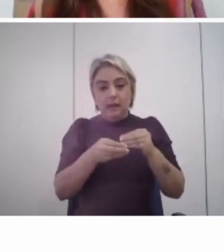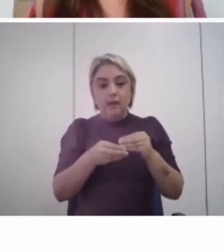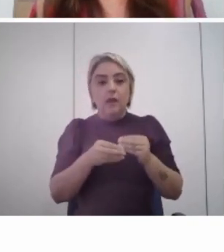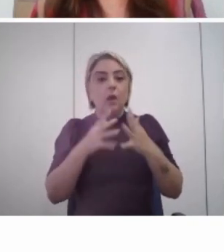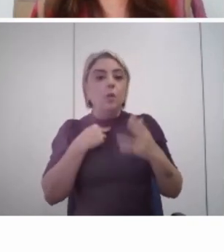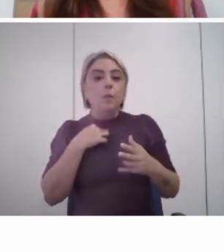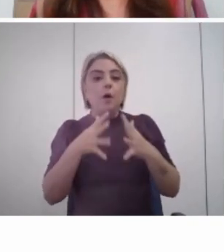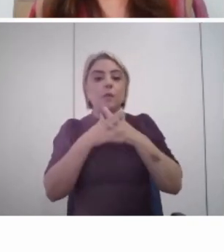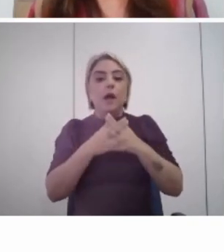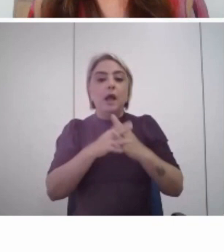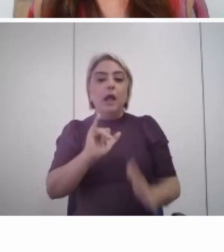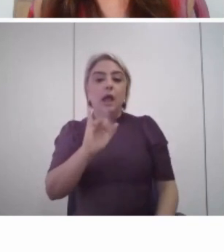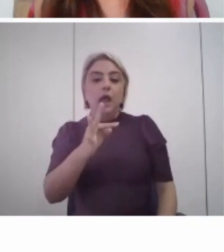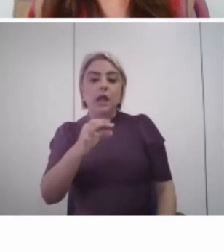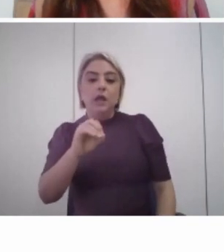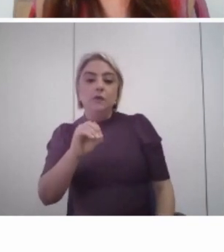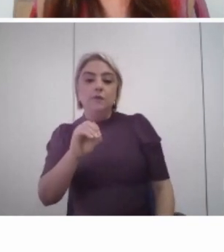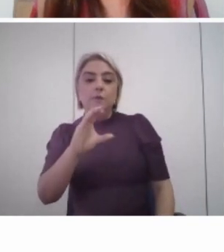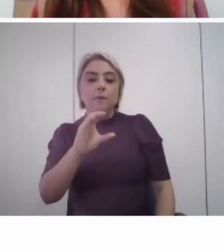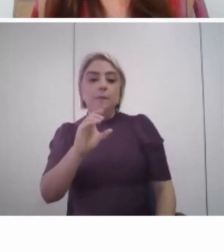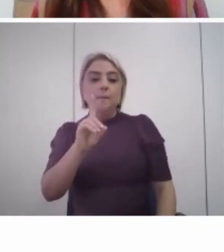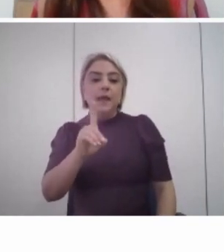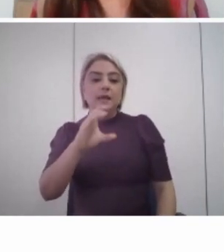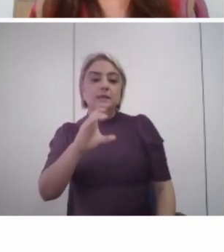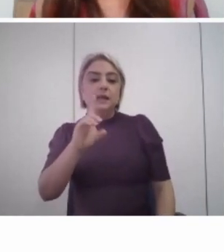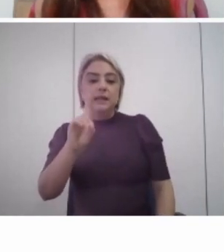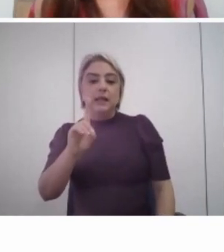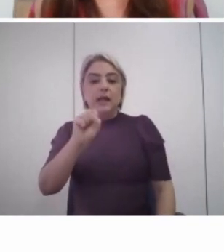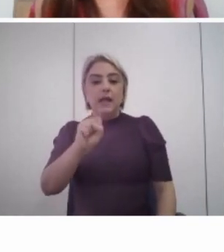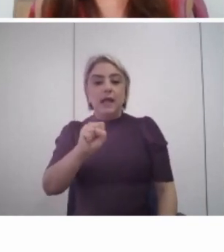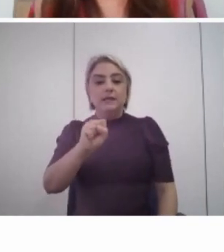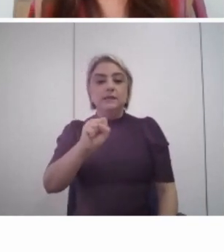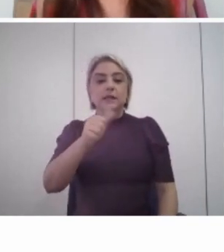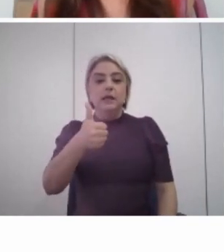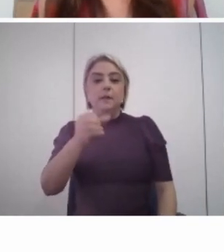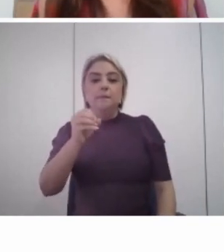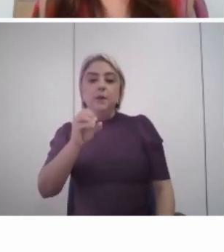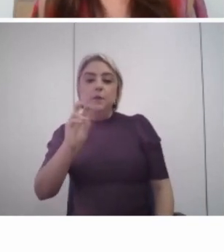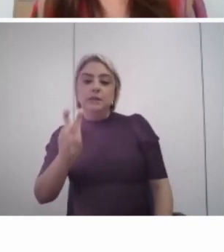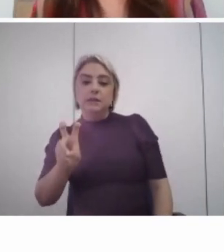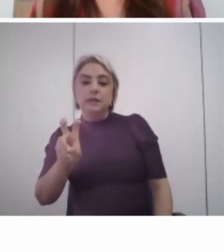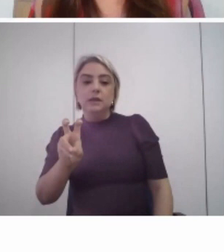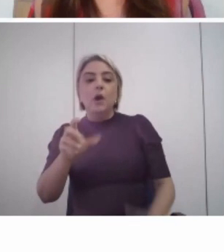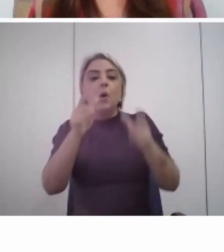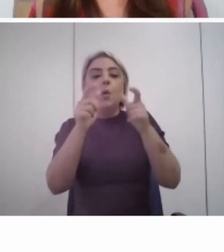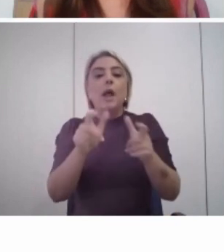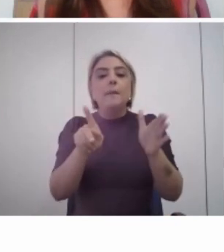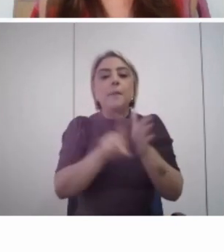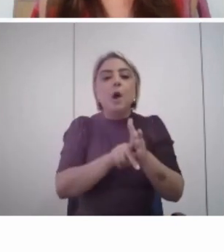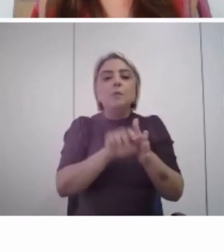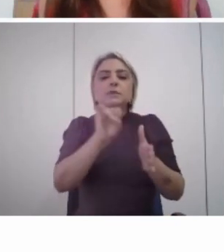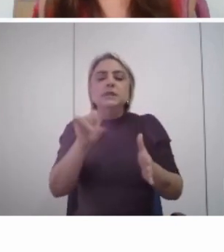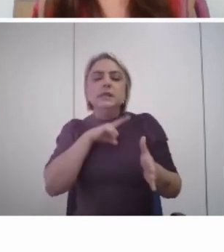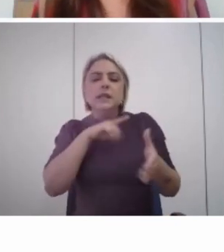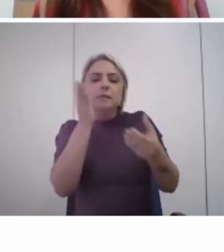chamado InfoPCD, que vem no evento S1005. Esse evento é para colocar assuntos sobre processos judiciais, qualquer